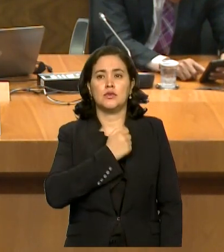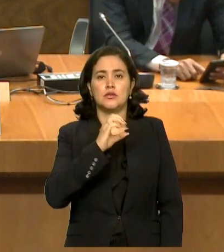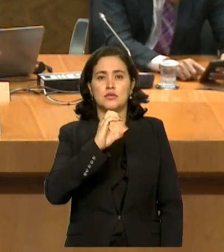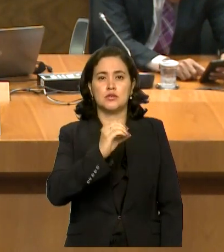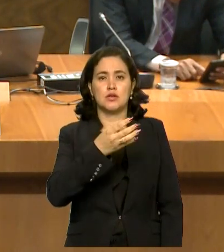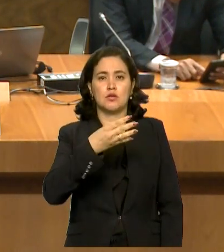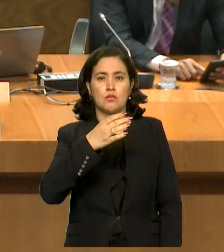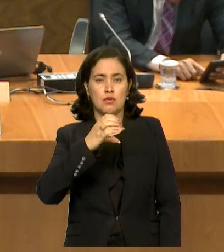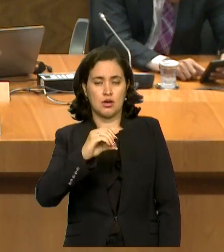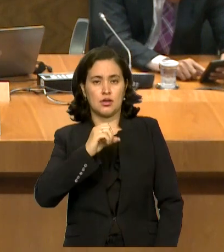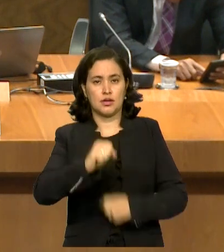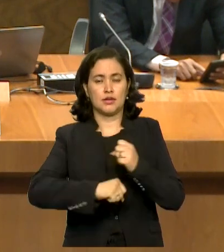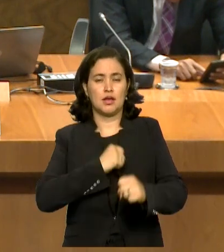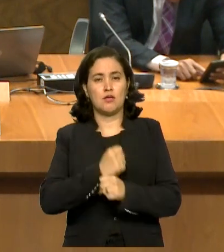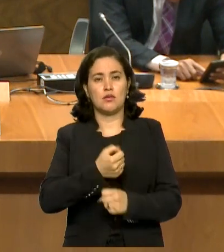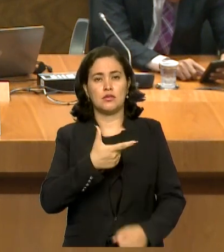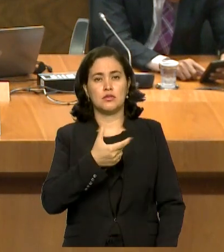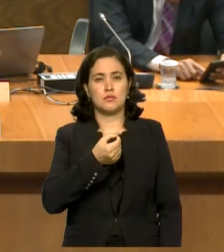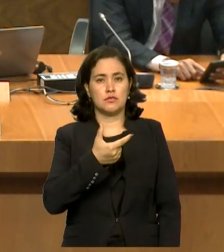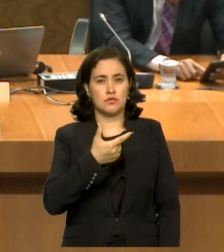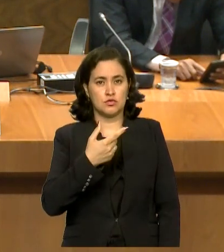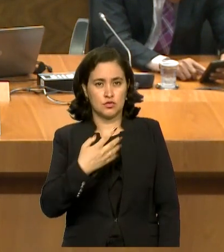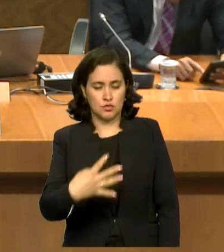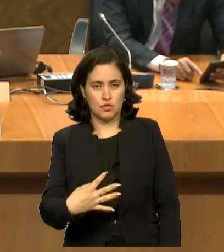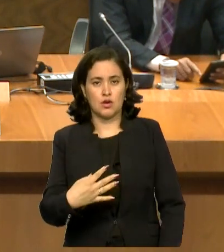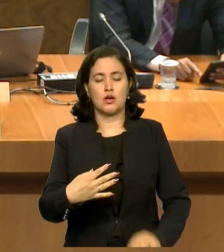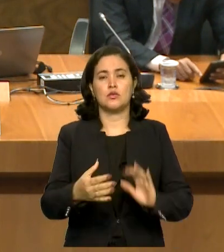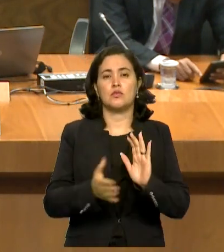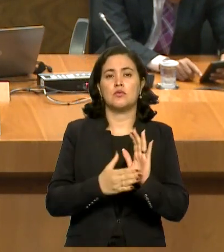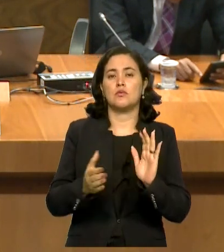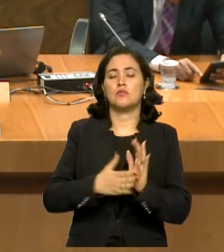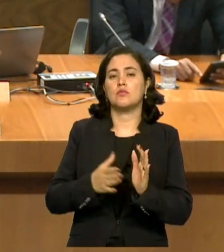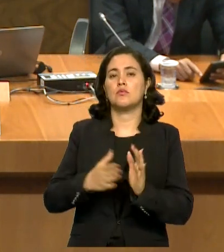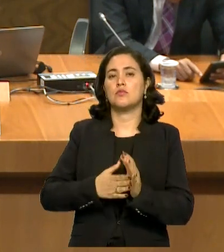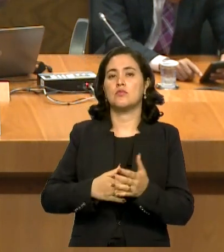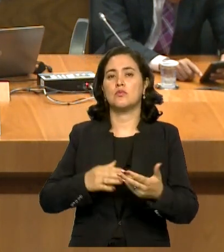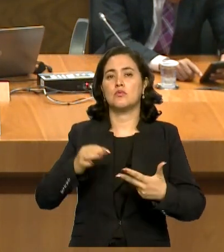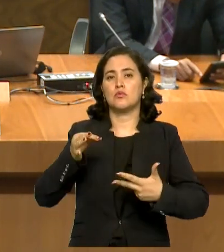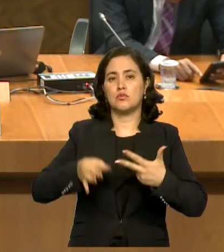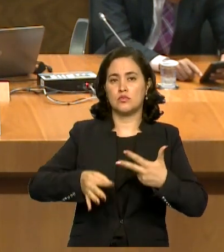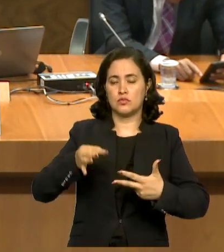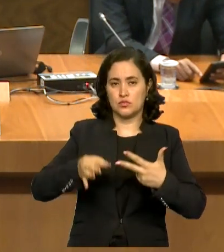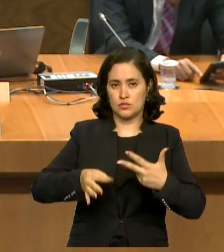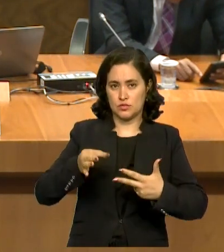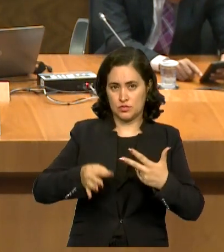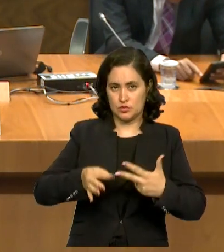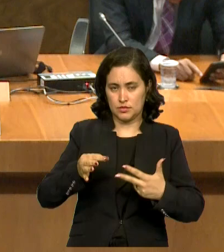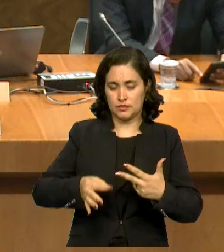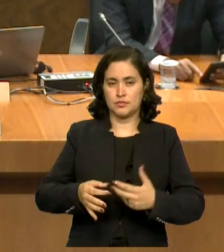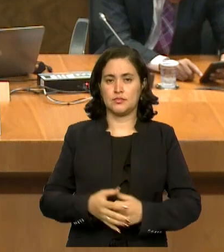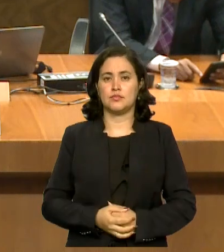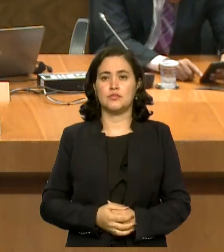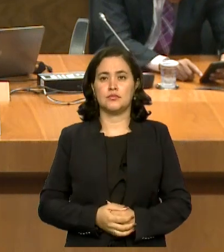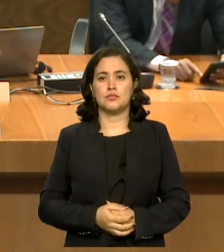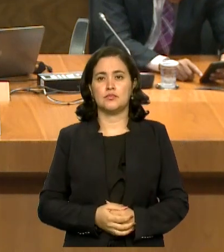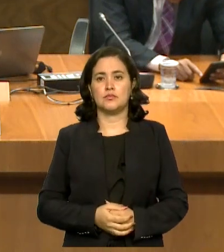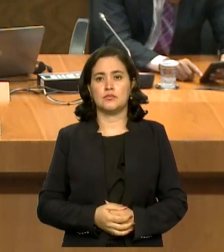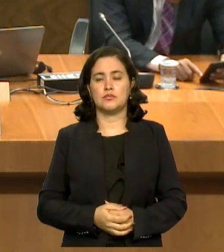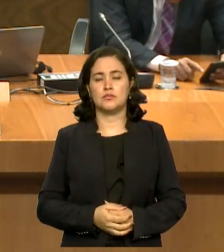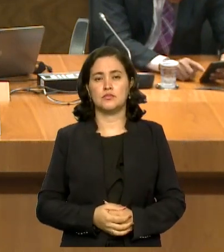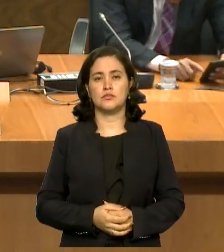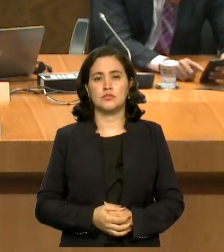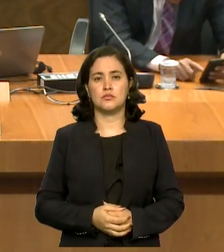040/2024, de autoria do Poder Judiciário. Senhora presidente, se o deputado Roberto Costa não se opuser, eu queria também subscrever um projeto